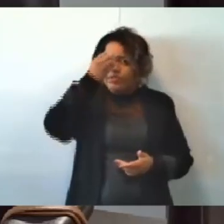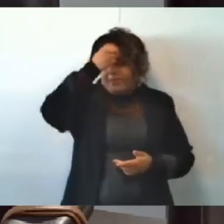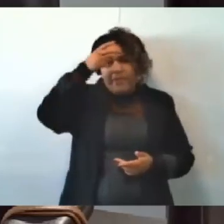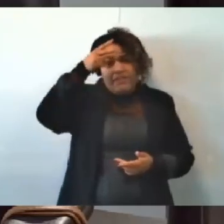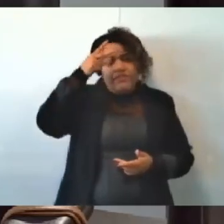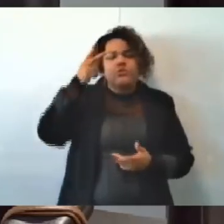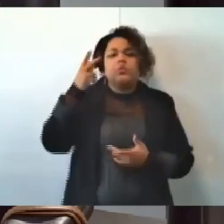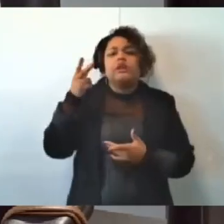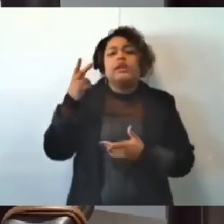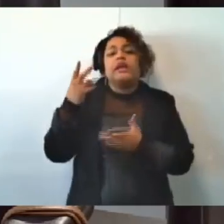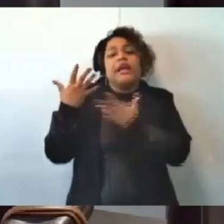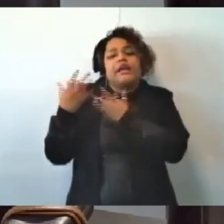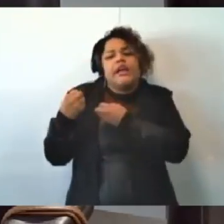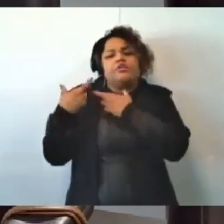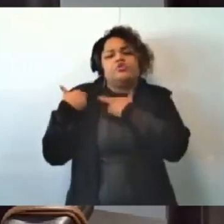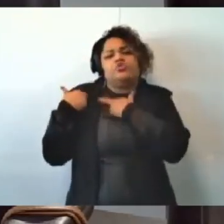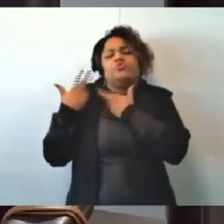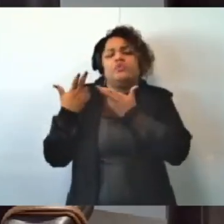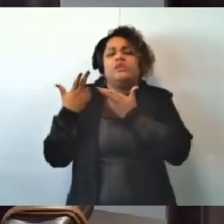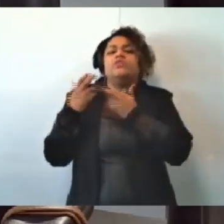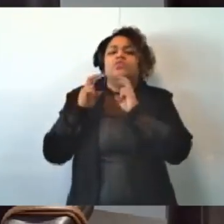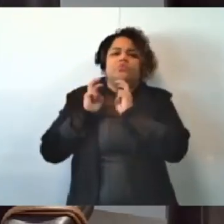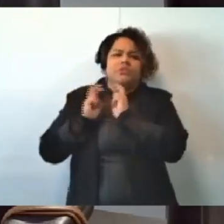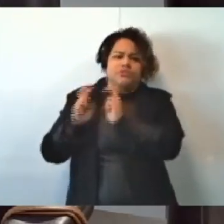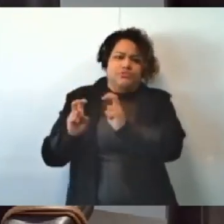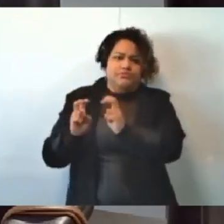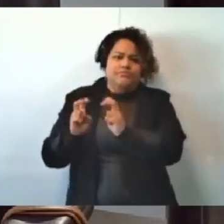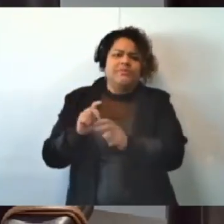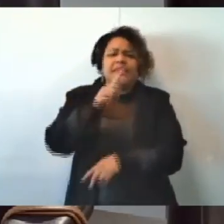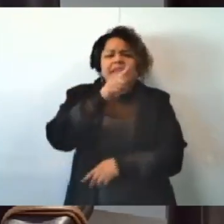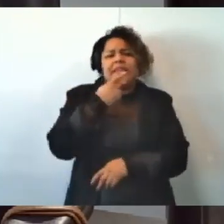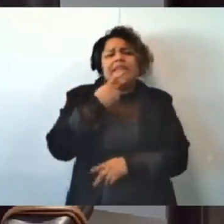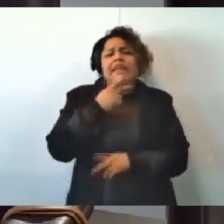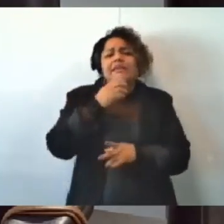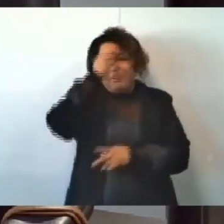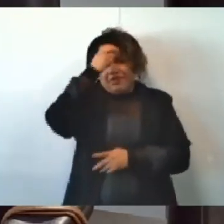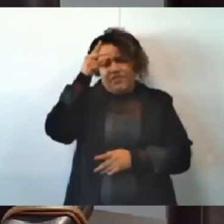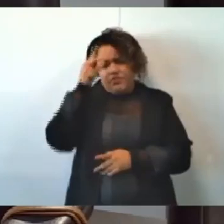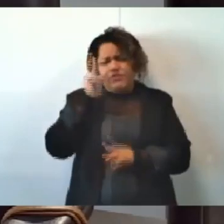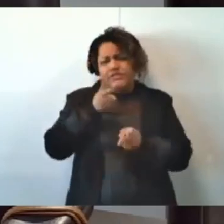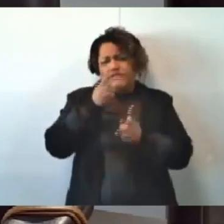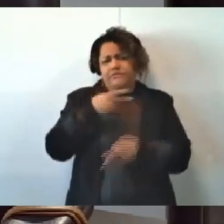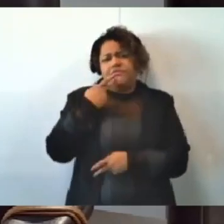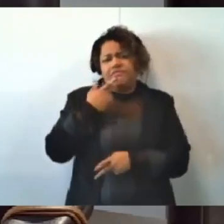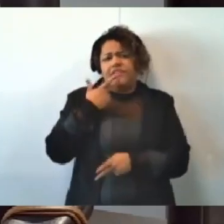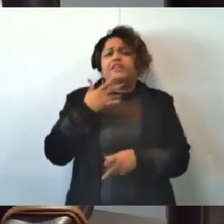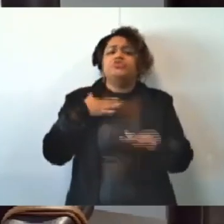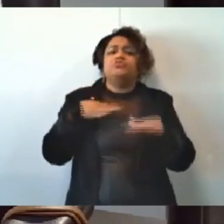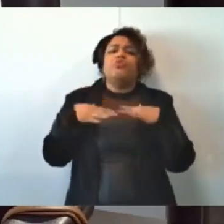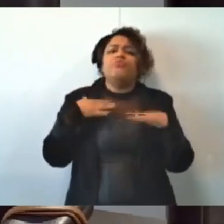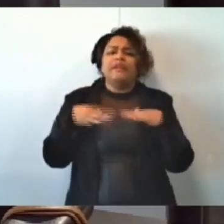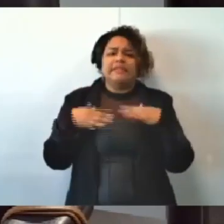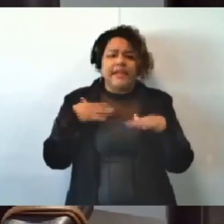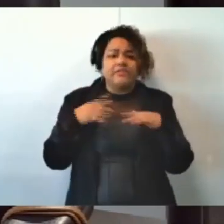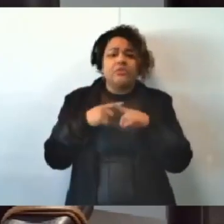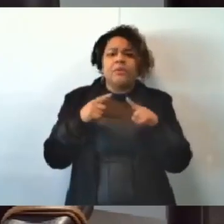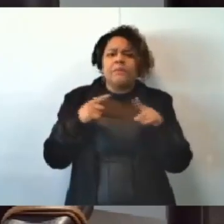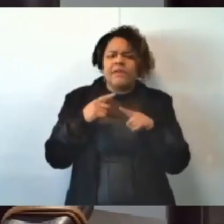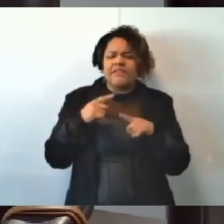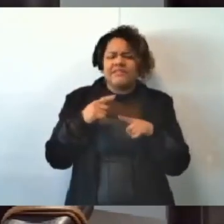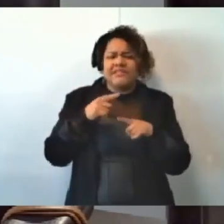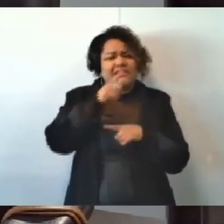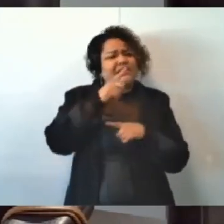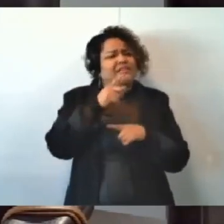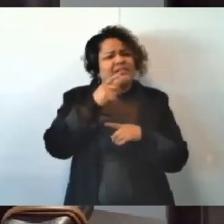mobilidade. Então, como é que eu vou fechar uma rua? Estou preocupado em mobilidade, mas não invisto no setor para não causar impacto